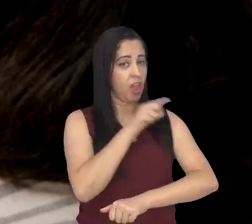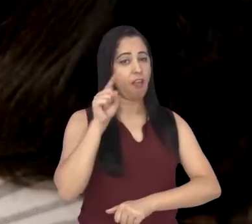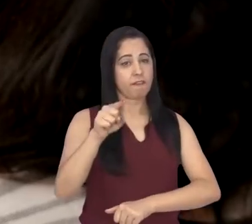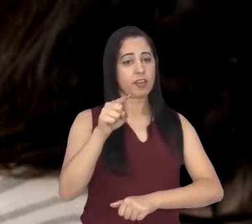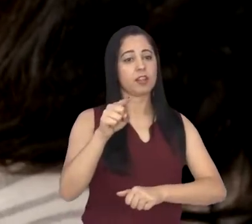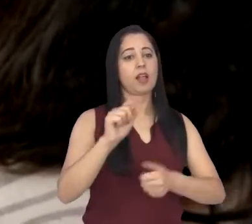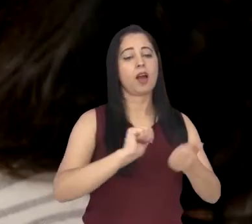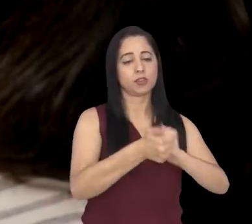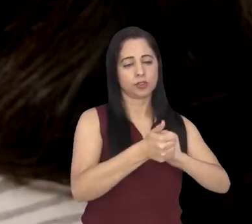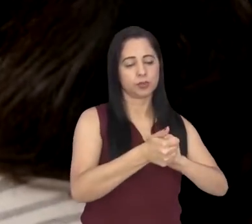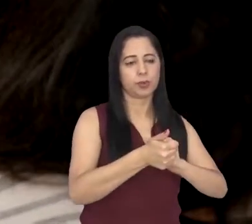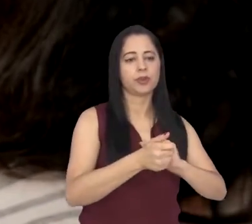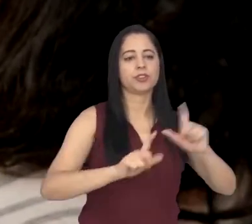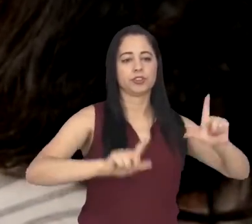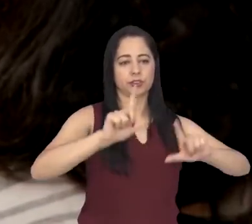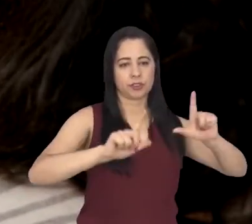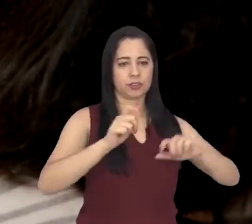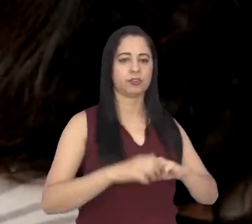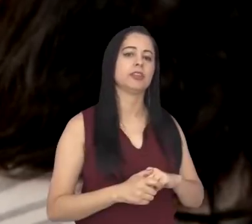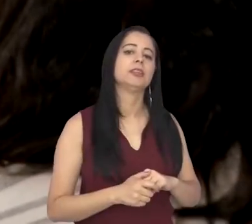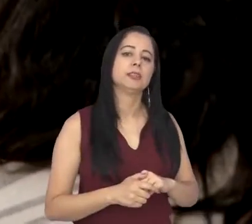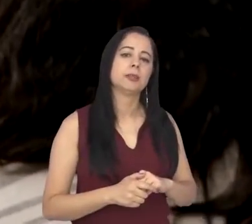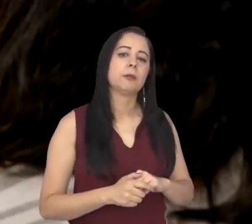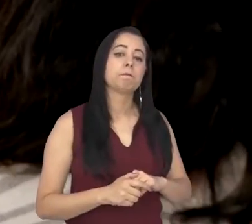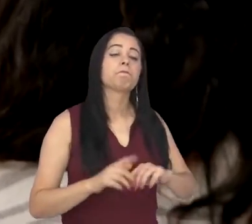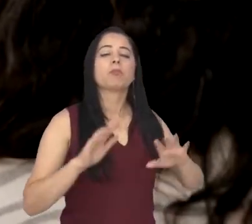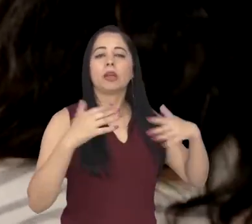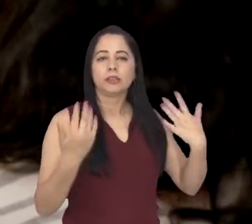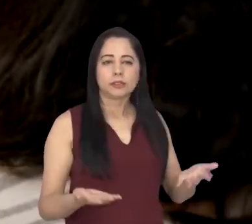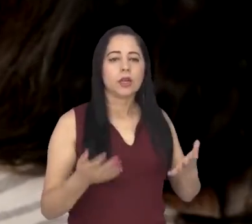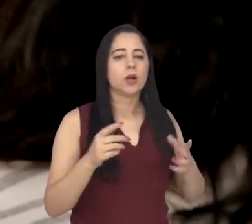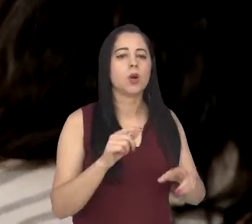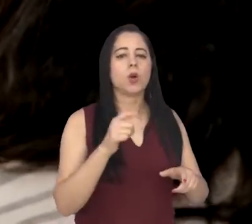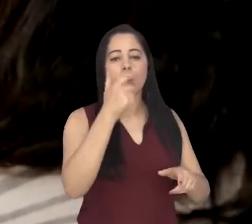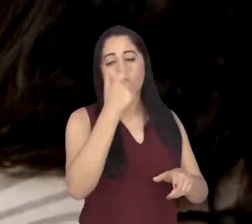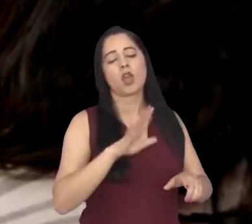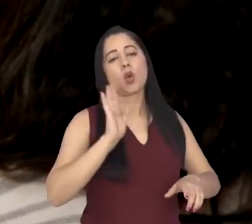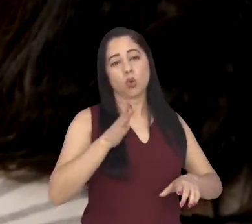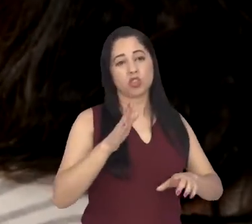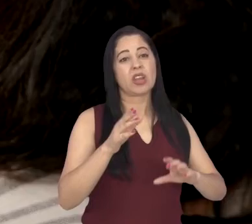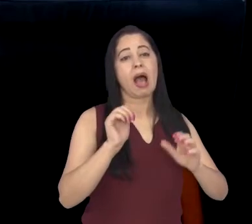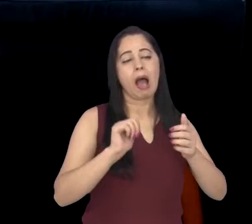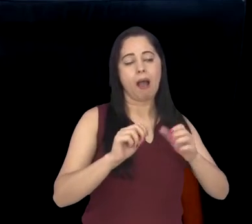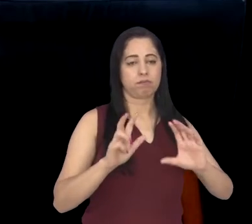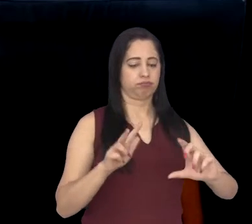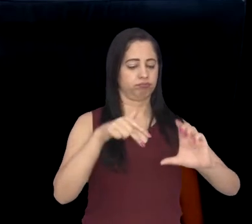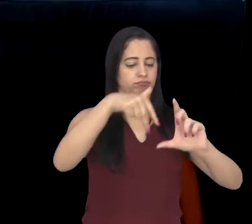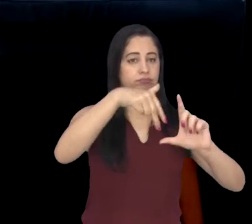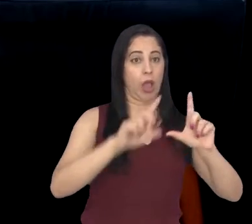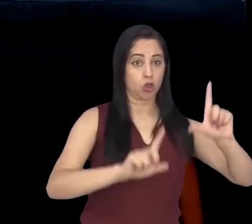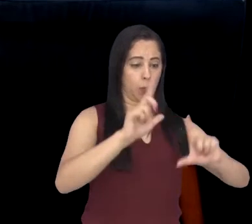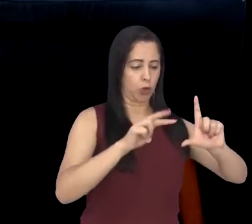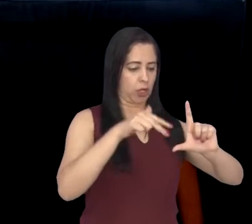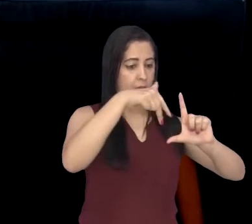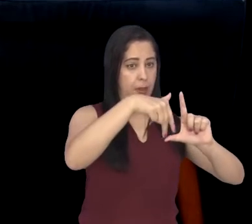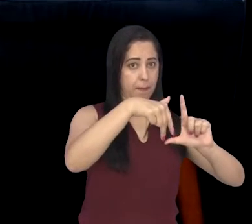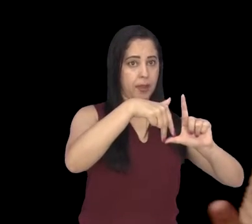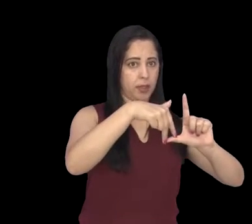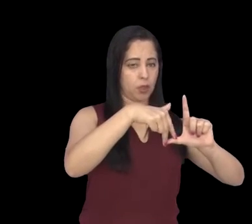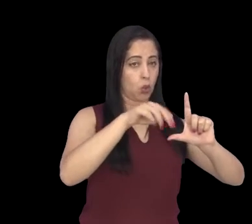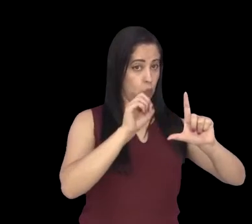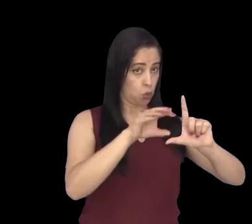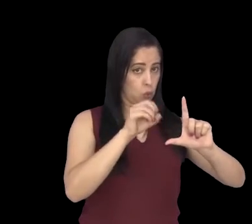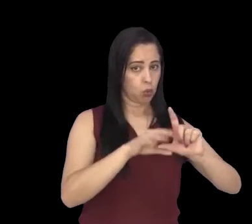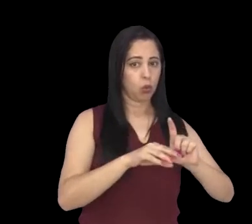primeira foi isso, eu fui editor-chefe, voltei a apresentar, lá já tinha apresentado o Globo Esporte, mas também eu editava